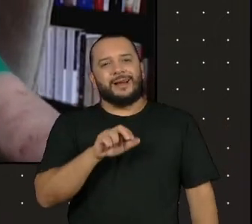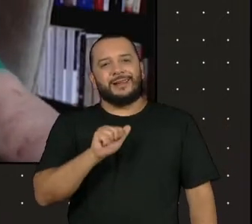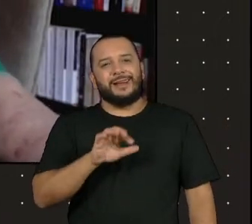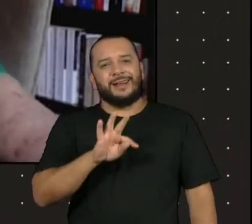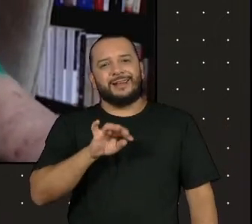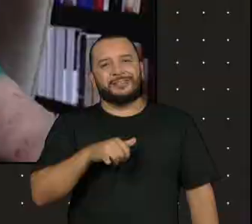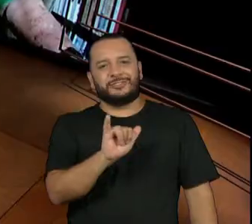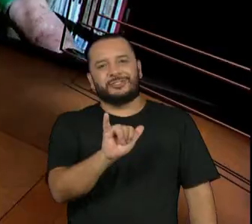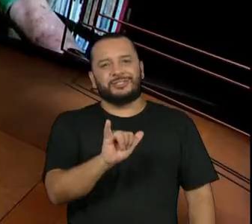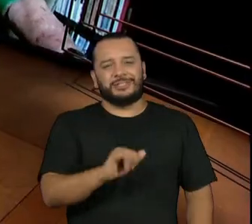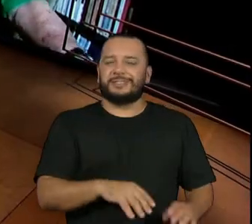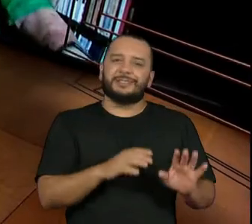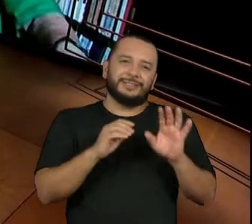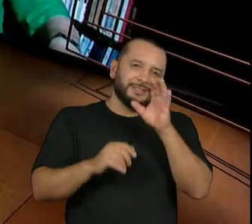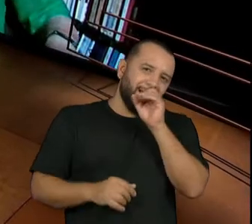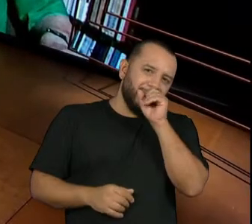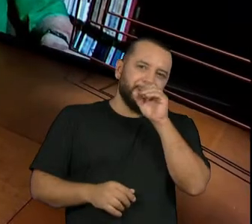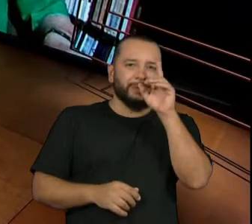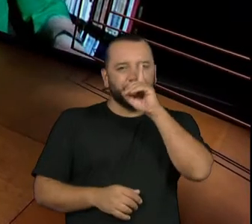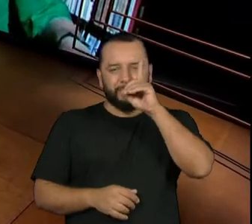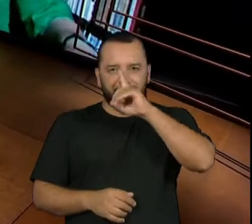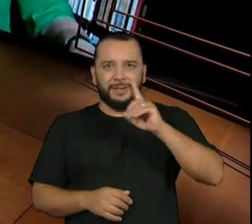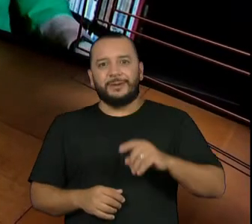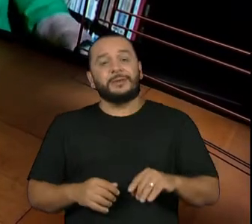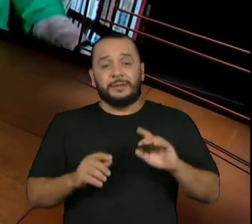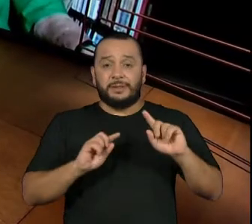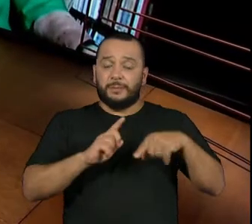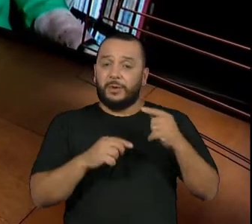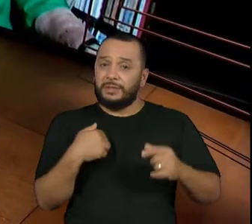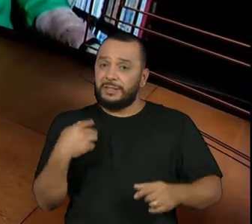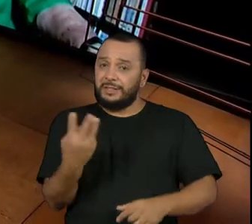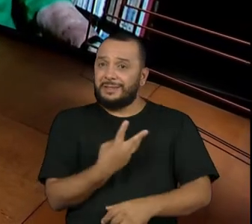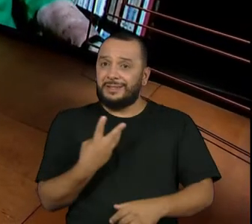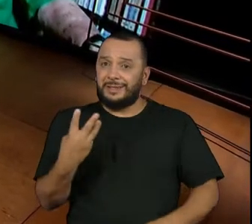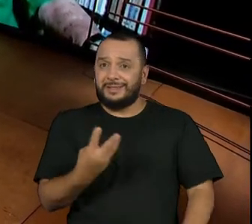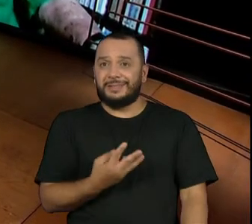Fábio ficamos muito amigos, nós três. E aí,